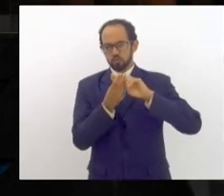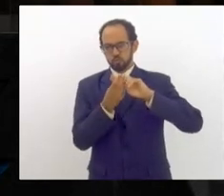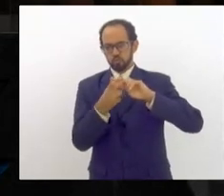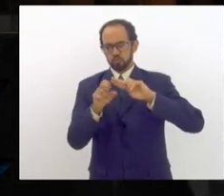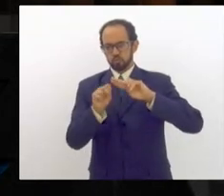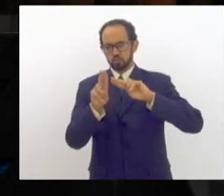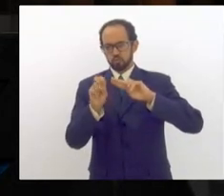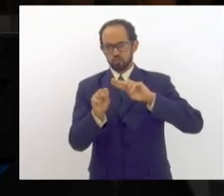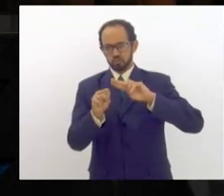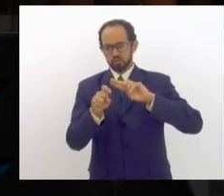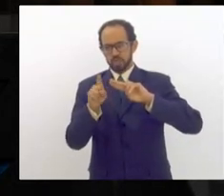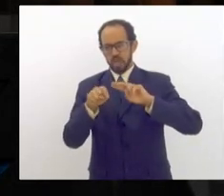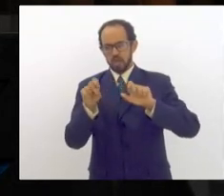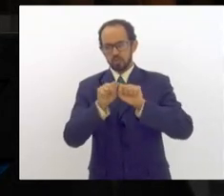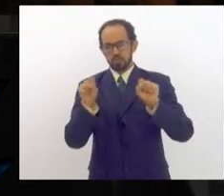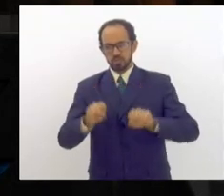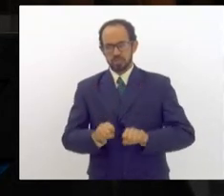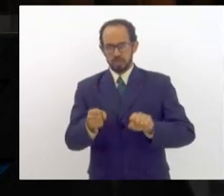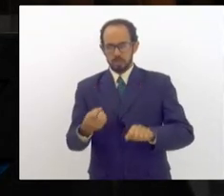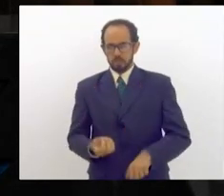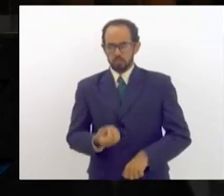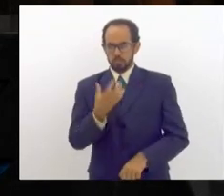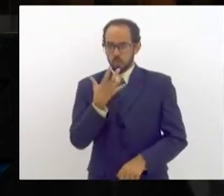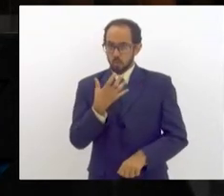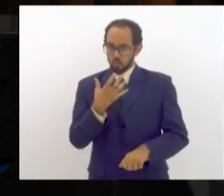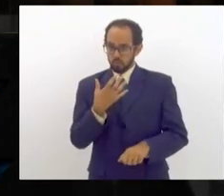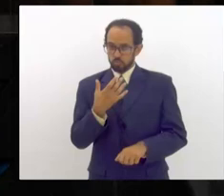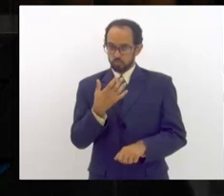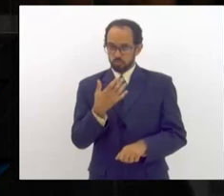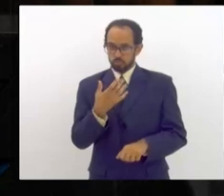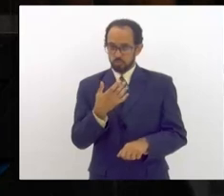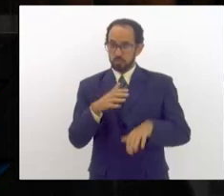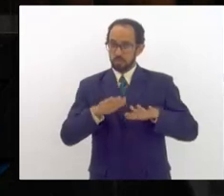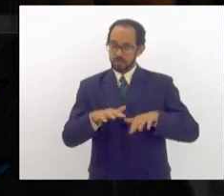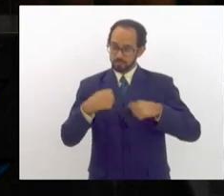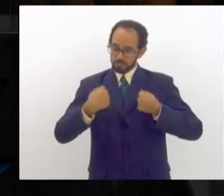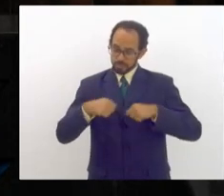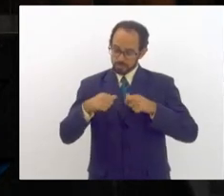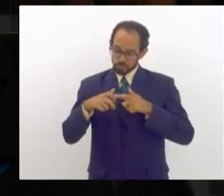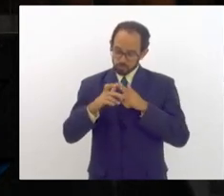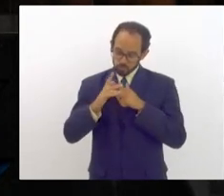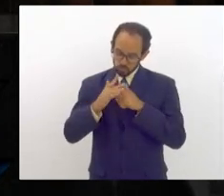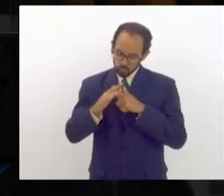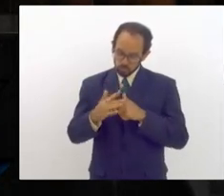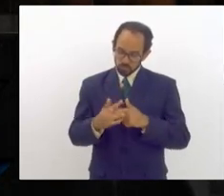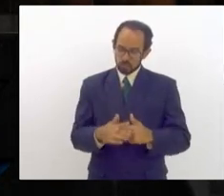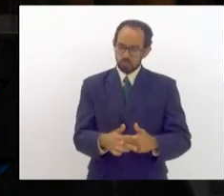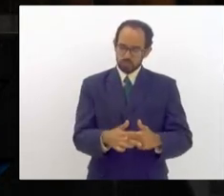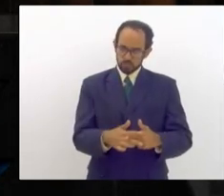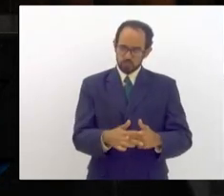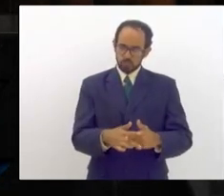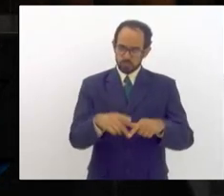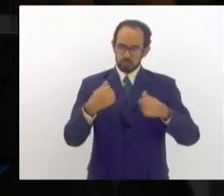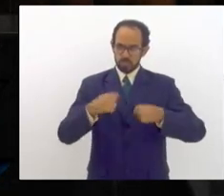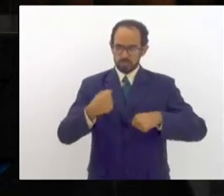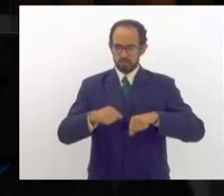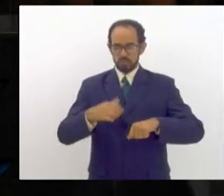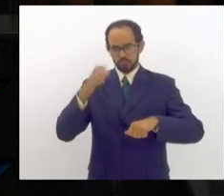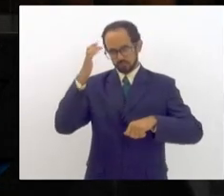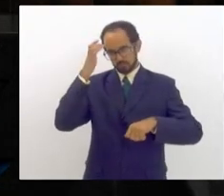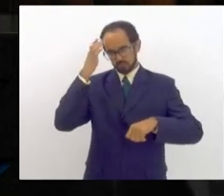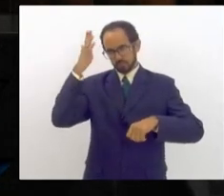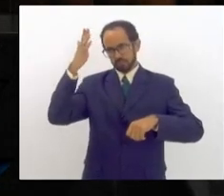bom muito bem bolado agora precisa aperfeiçoamento precisar facilitar precisa